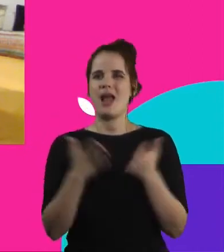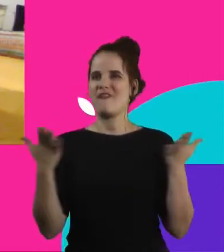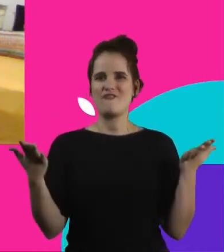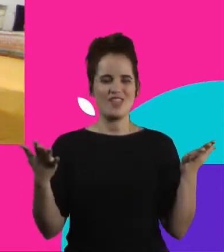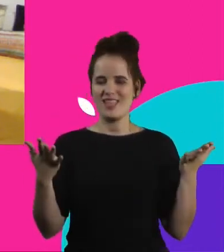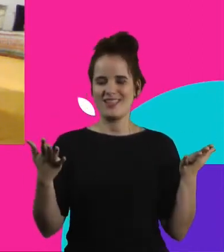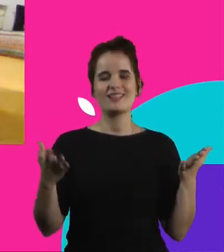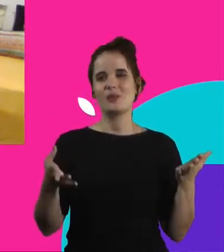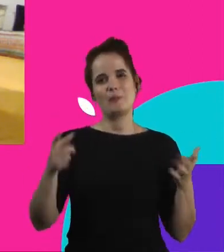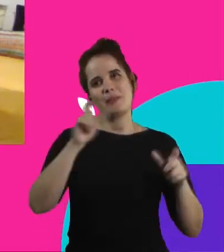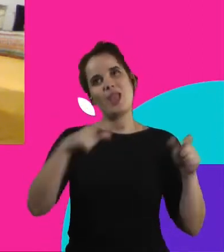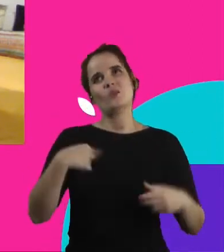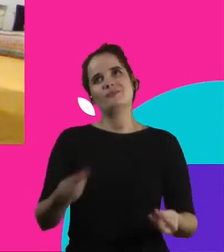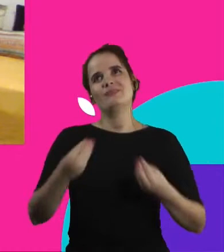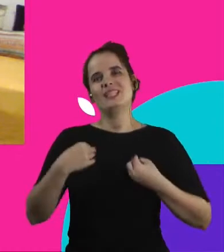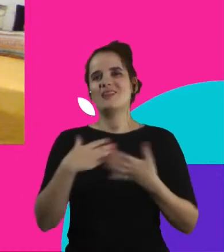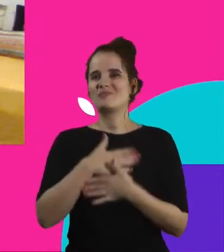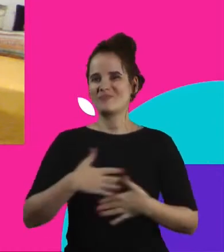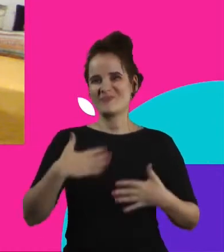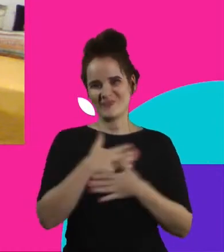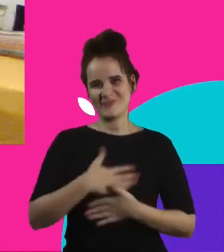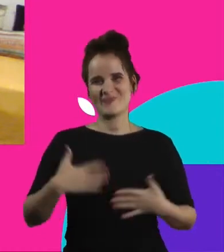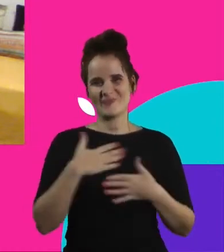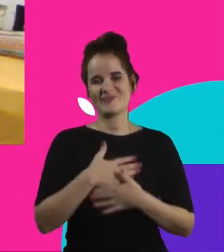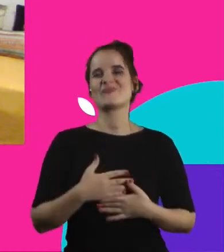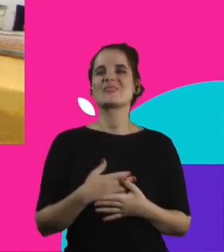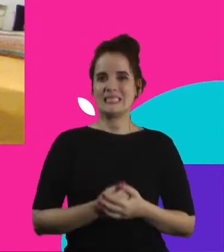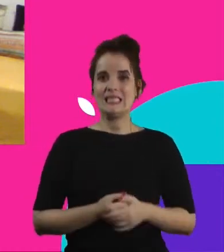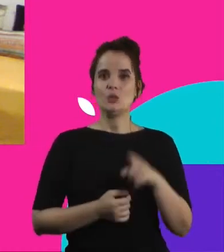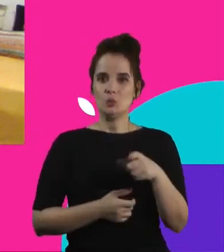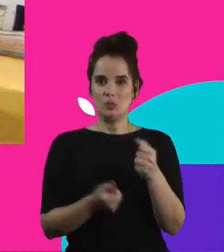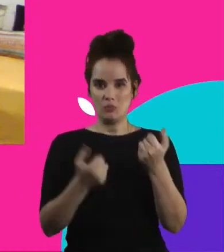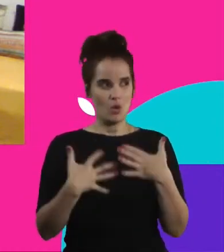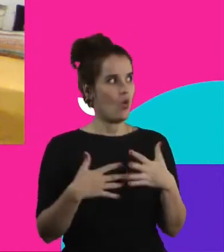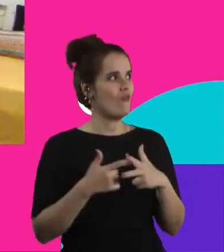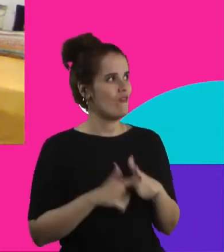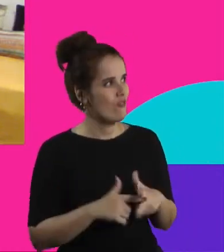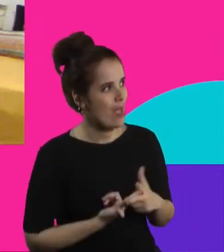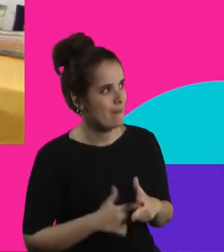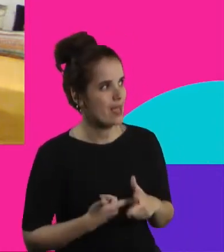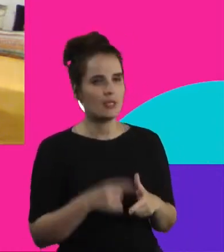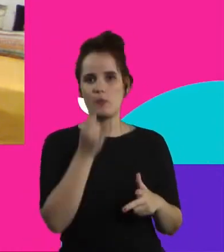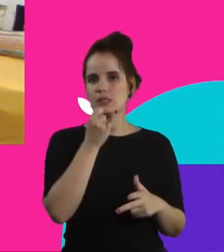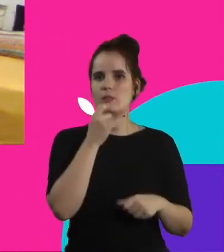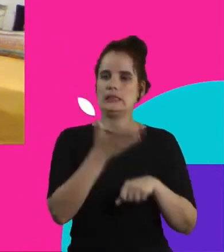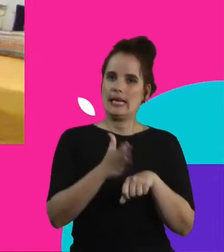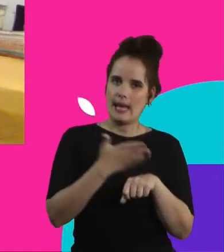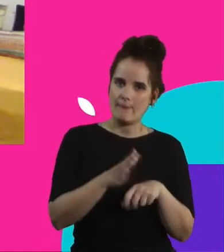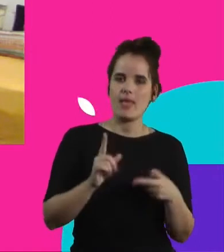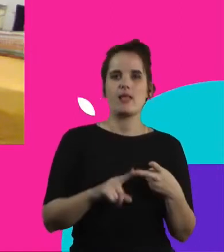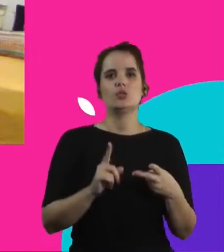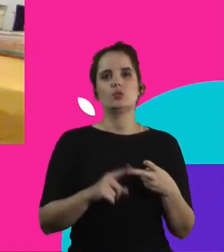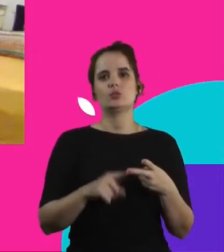muito gratificante para mim. Que bacana. E, Márcia, você falou de várias ferramentas, né? Você falou de treinamento, falou em